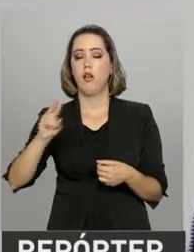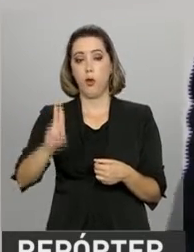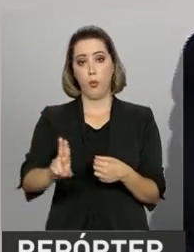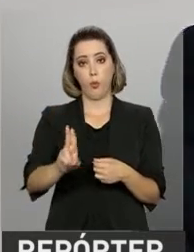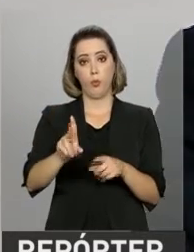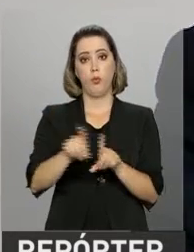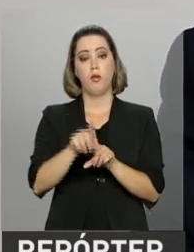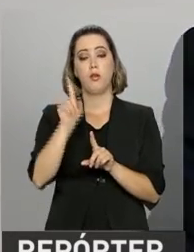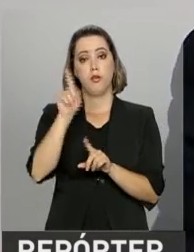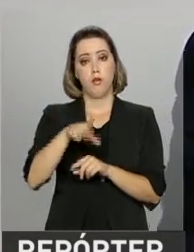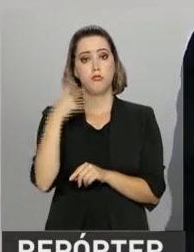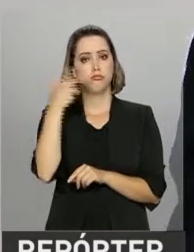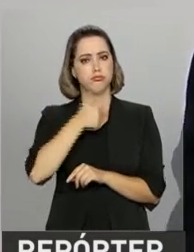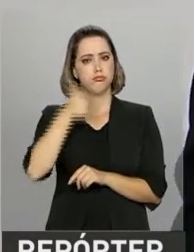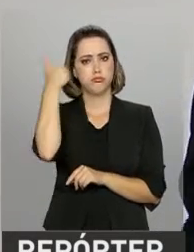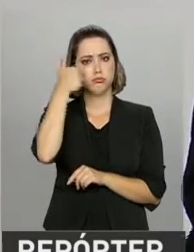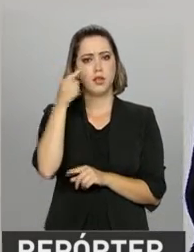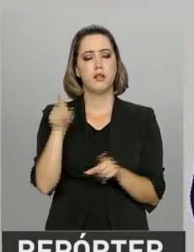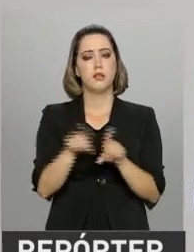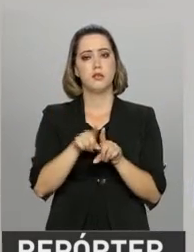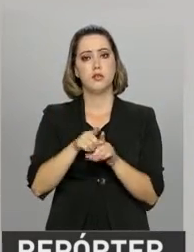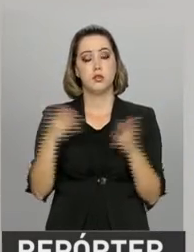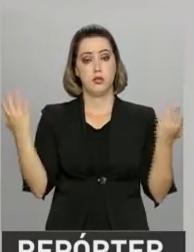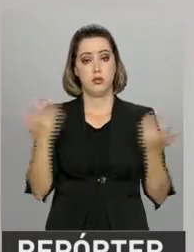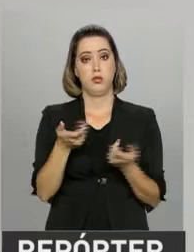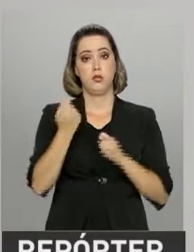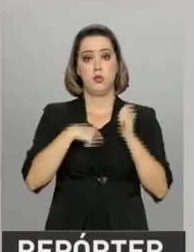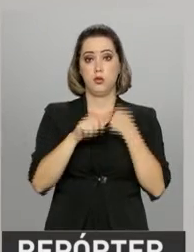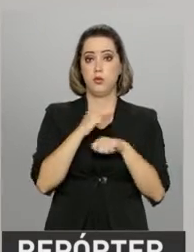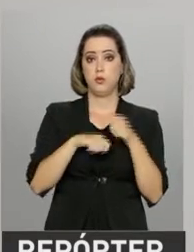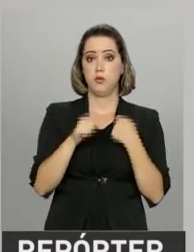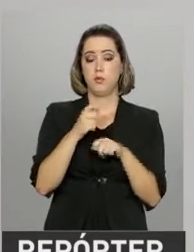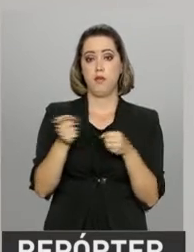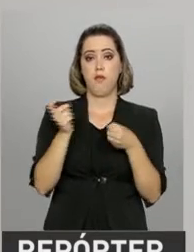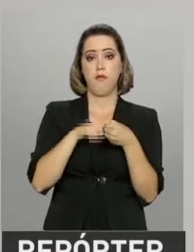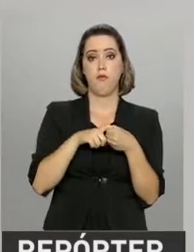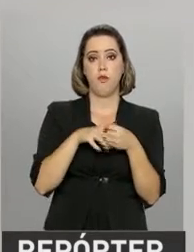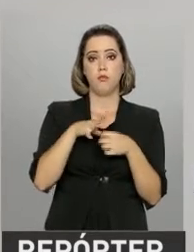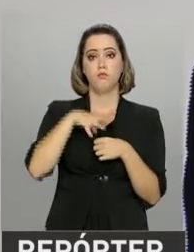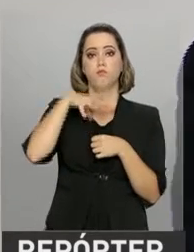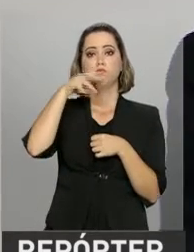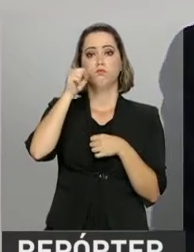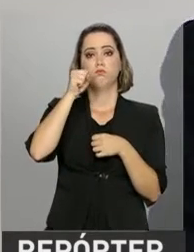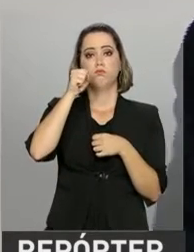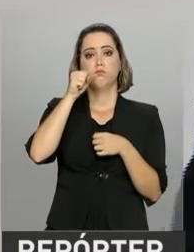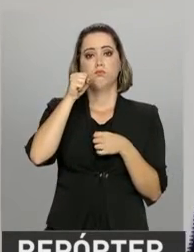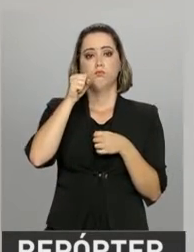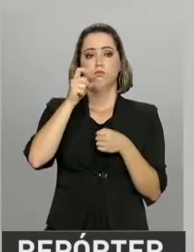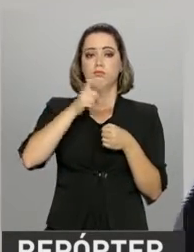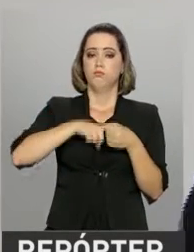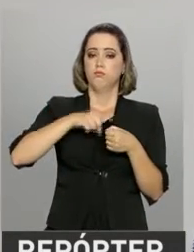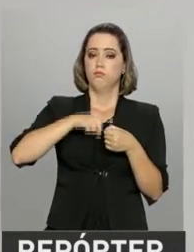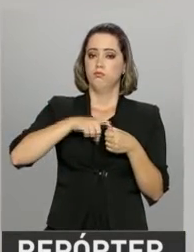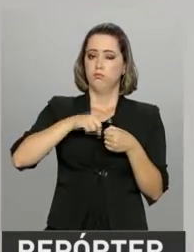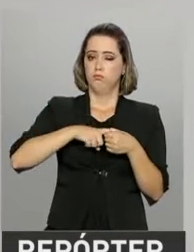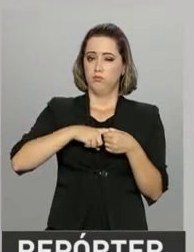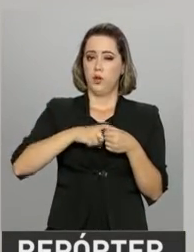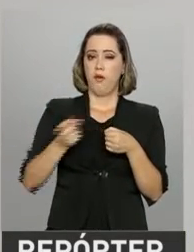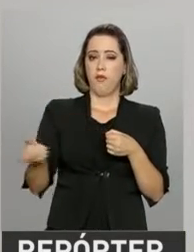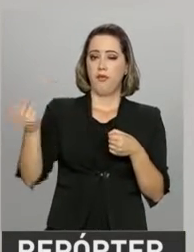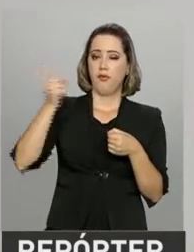quando a economia começa a respirar nós temos os primeiros sintomas desta respiração com a inflação